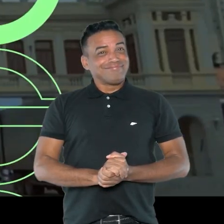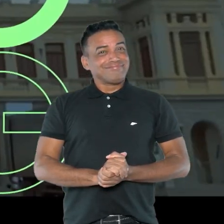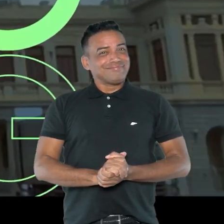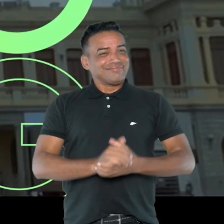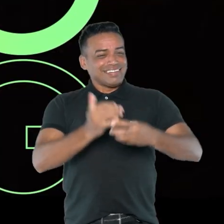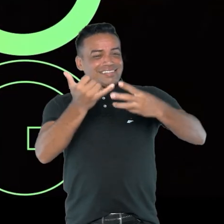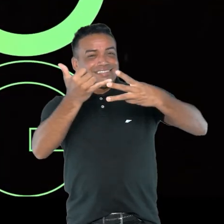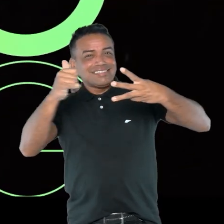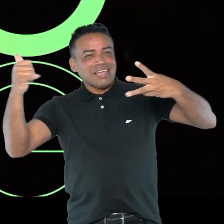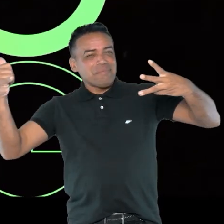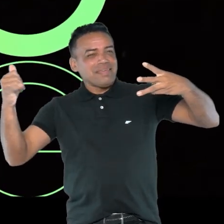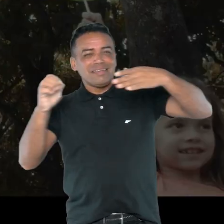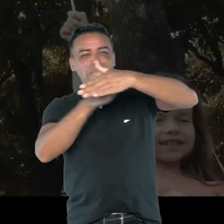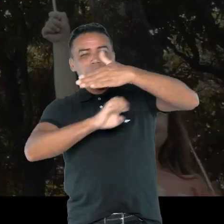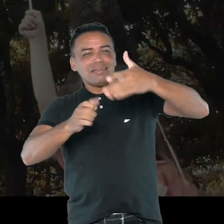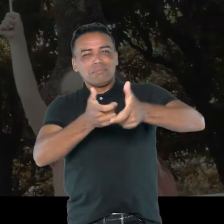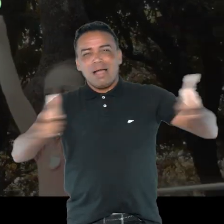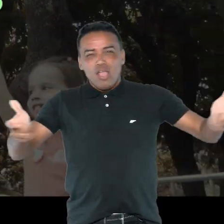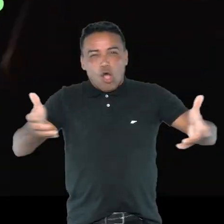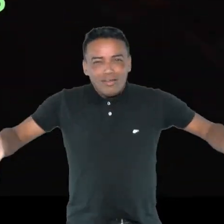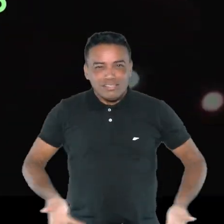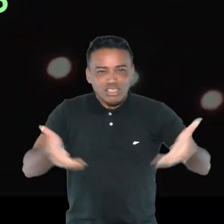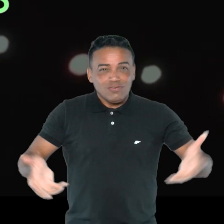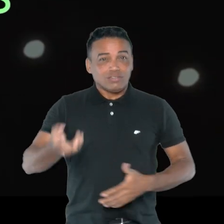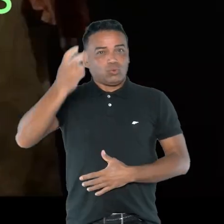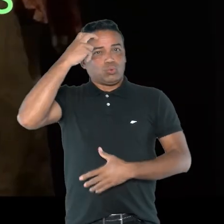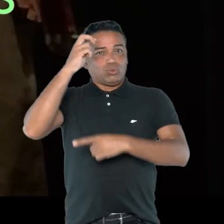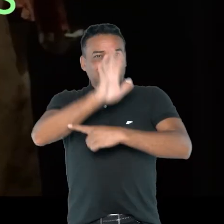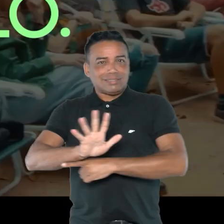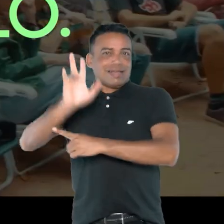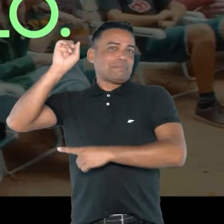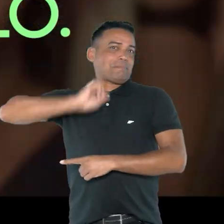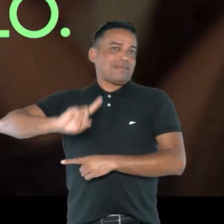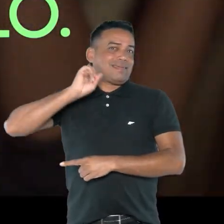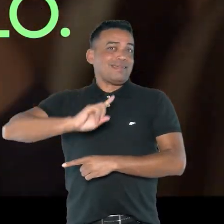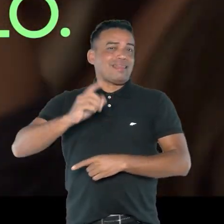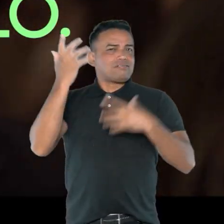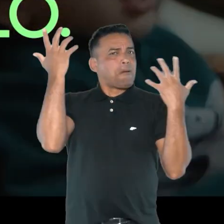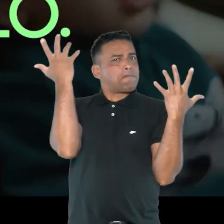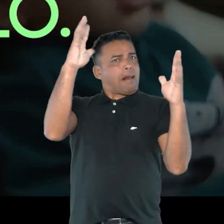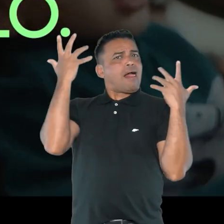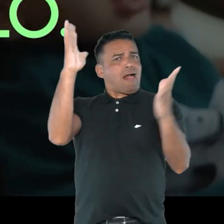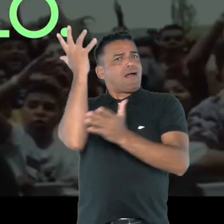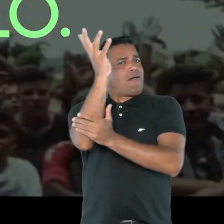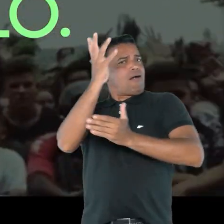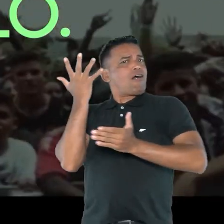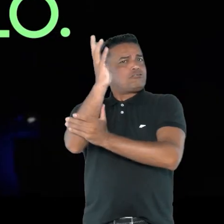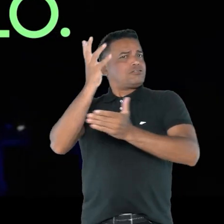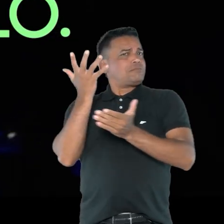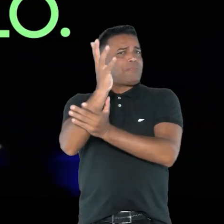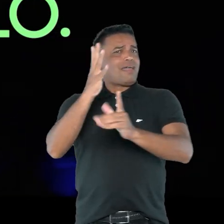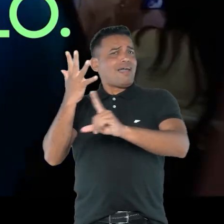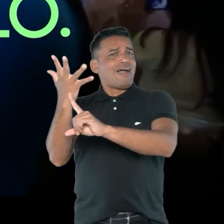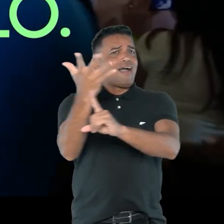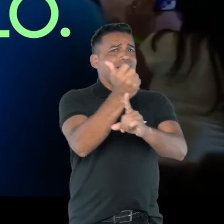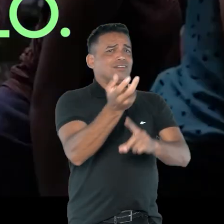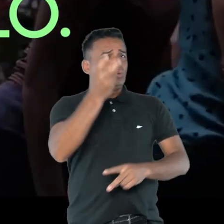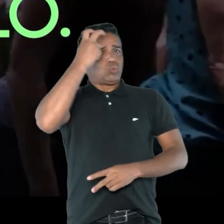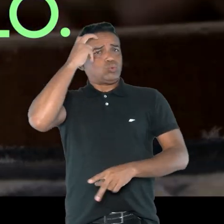A CEMIG, maior incentivadora da cultura de Minas, aplaude de pé este espetáculo.